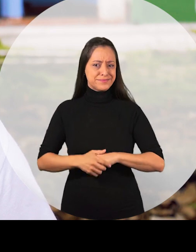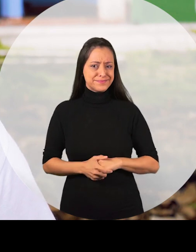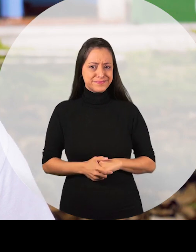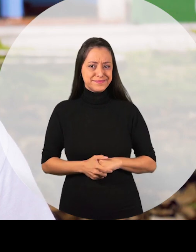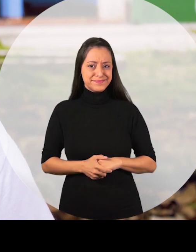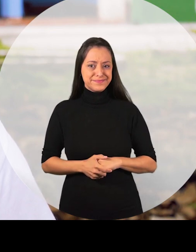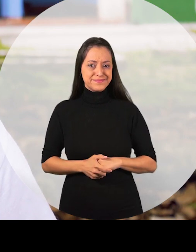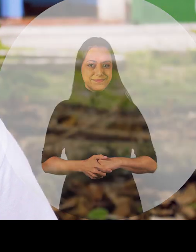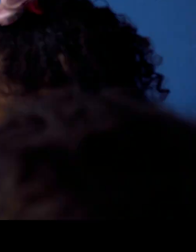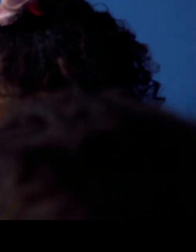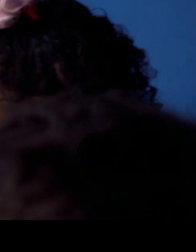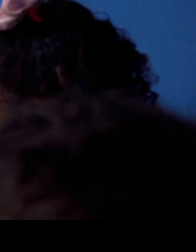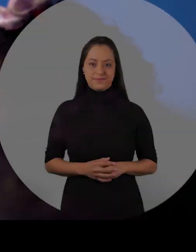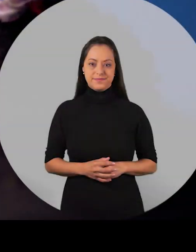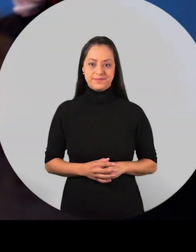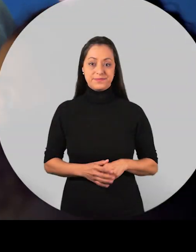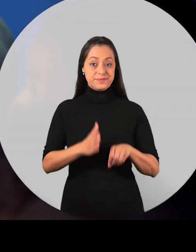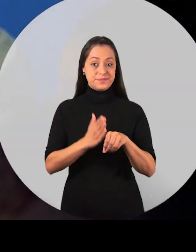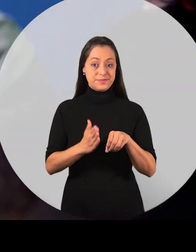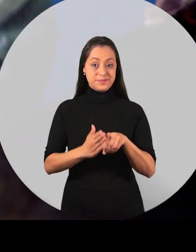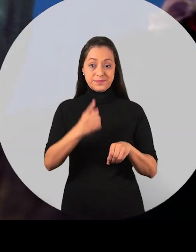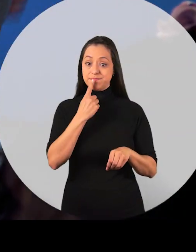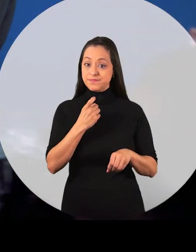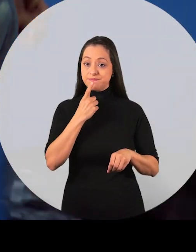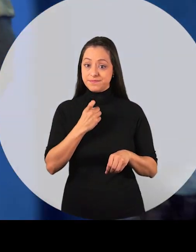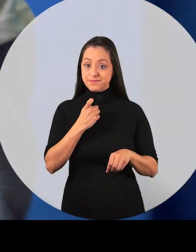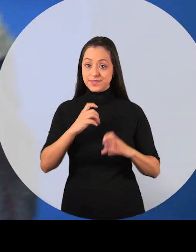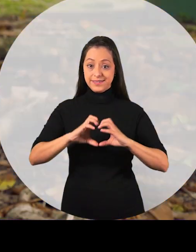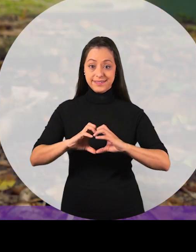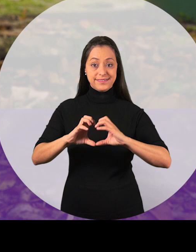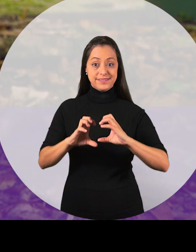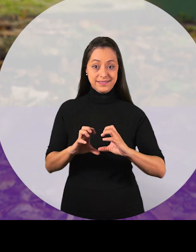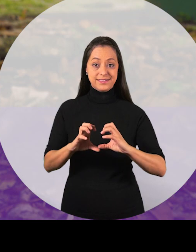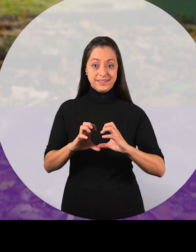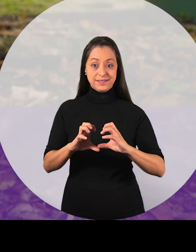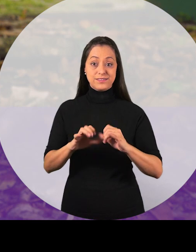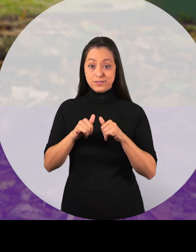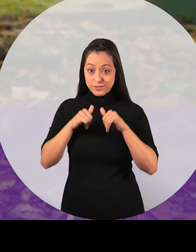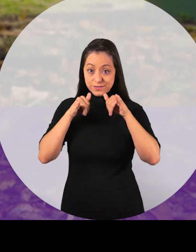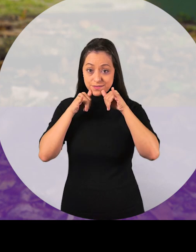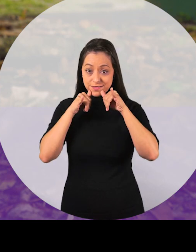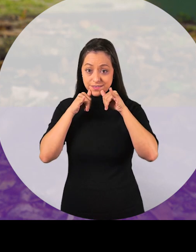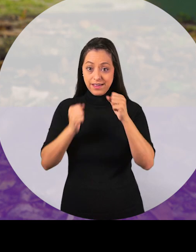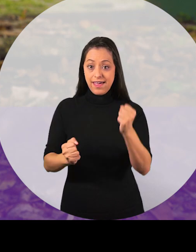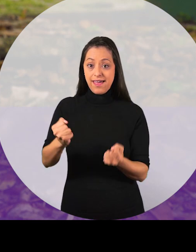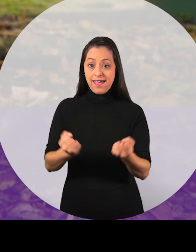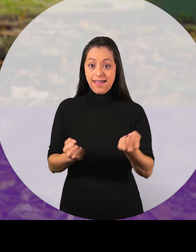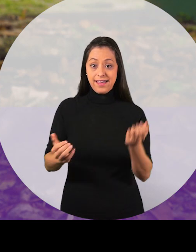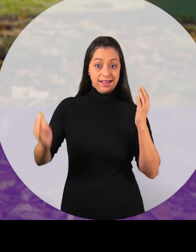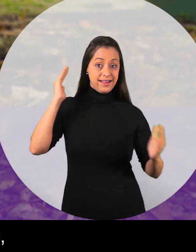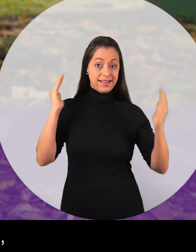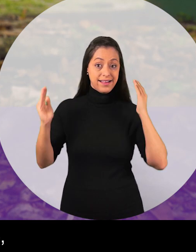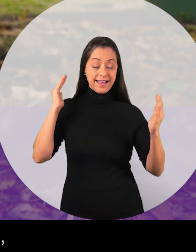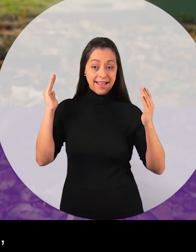Bernardo Cleto, estudante. Tomate, caqui, javali, caminhão,